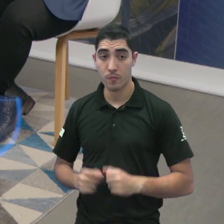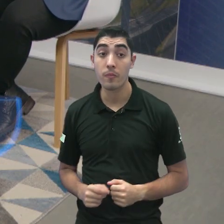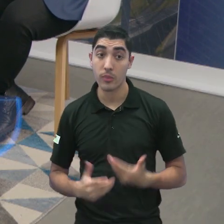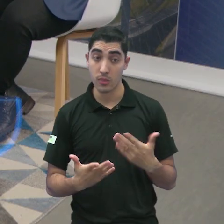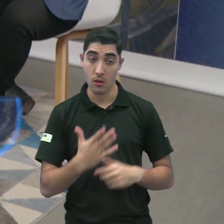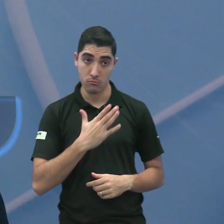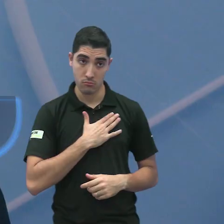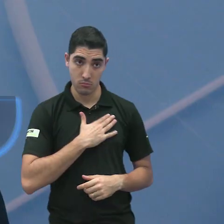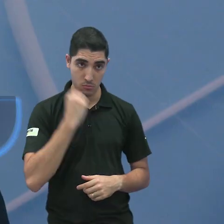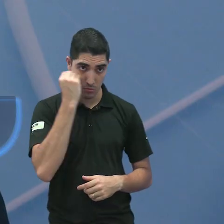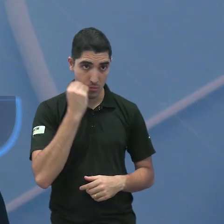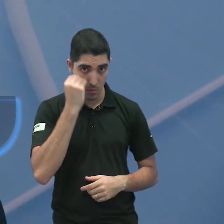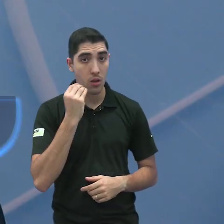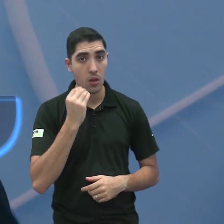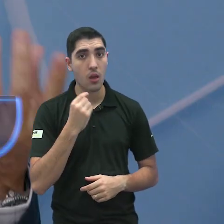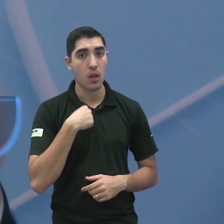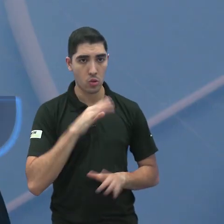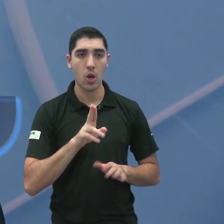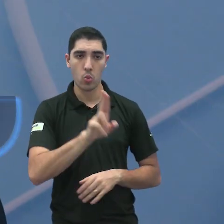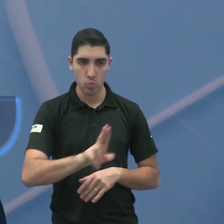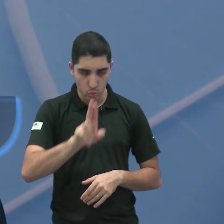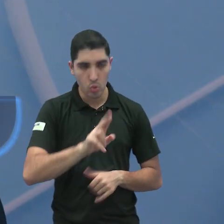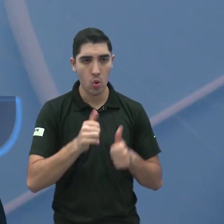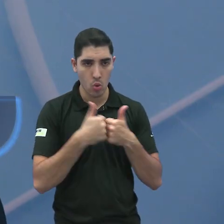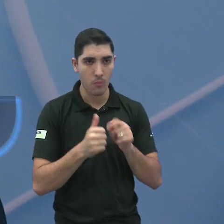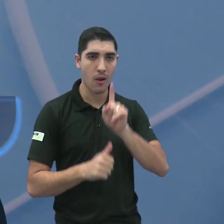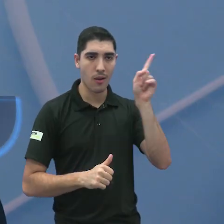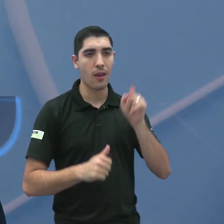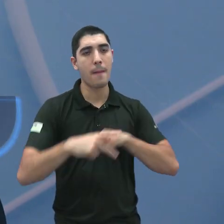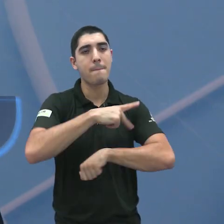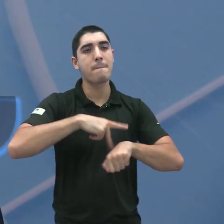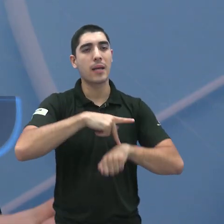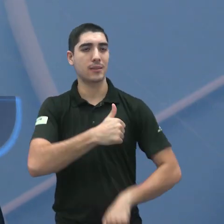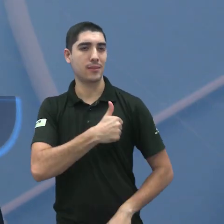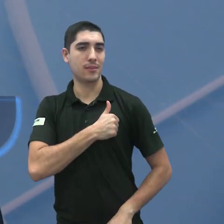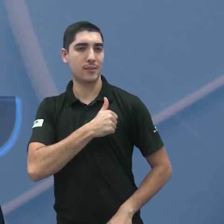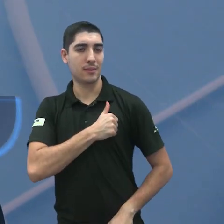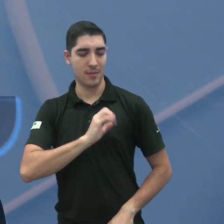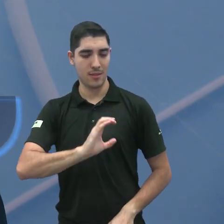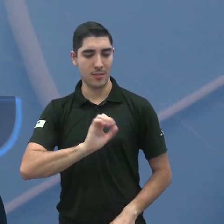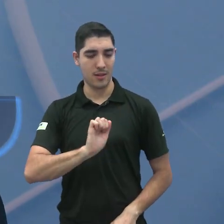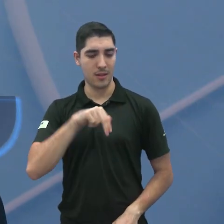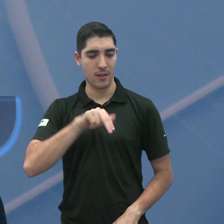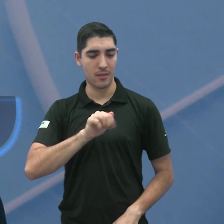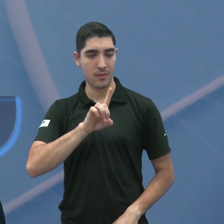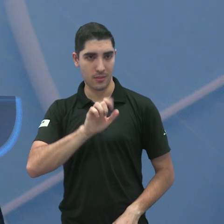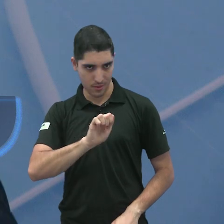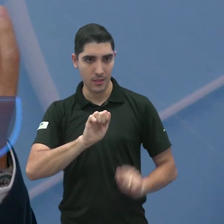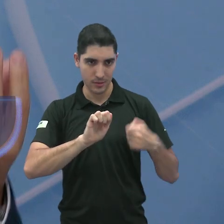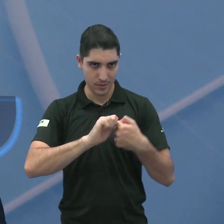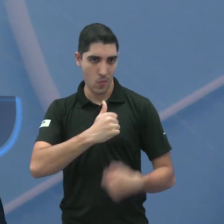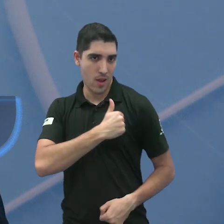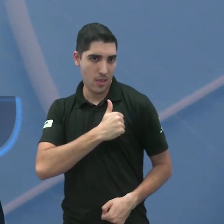Por experiência, né, eu tive a experiência de utilizar o transporte público do Canadá, em Toronto, por exemplo, onde